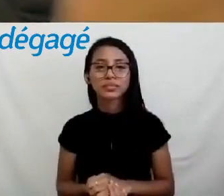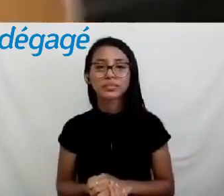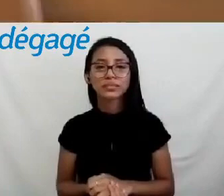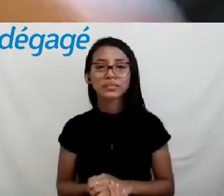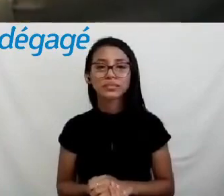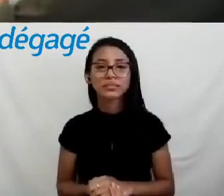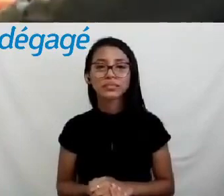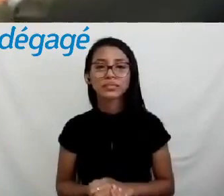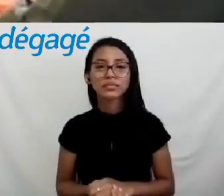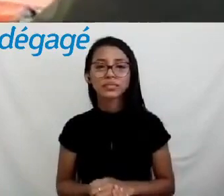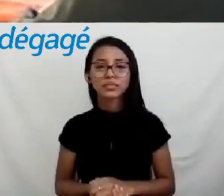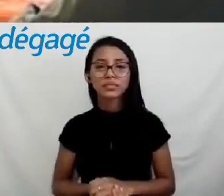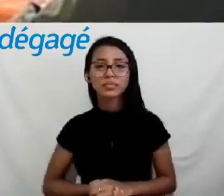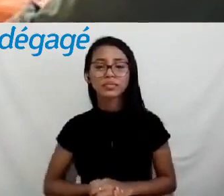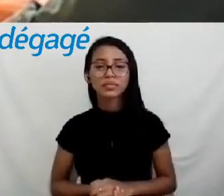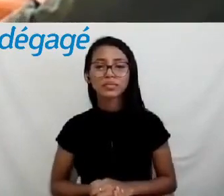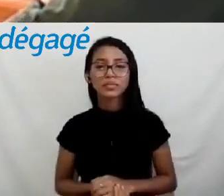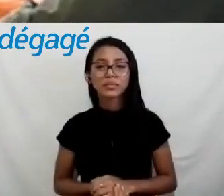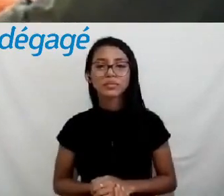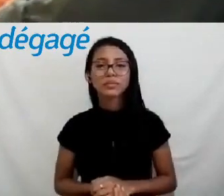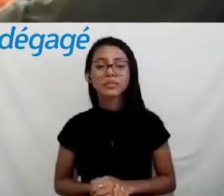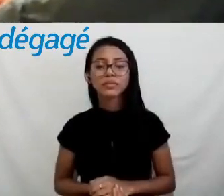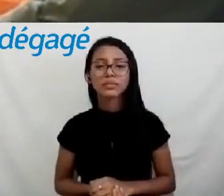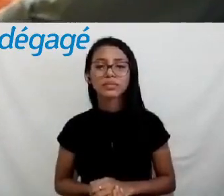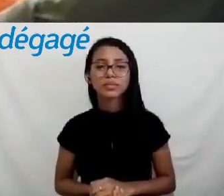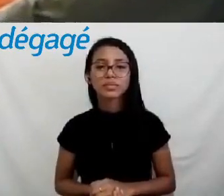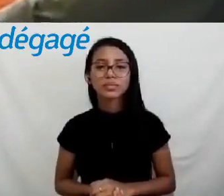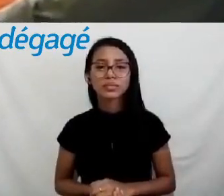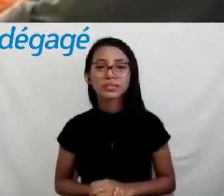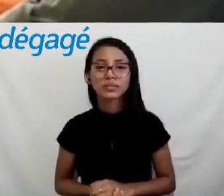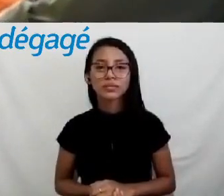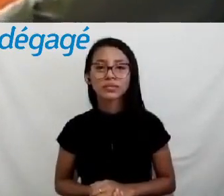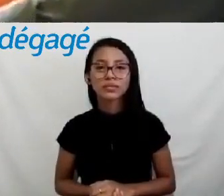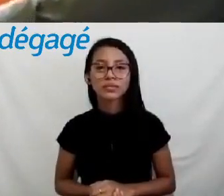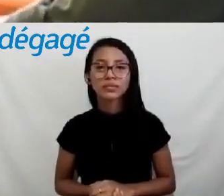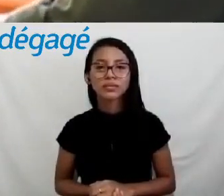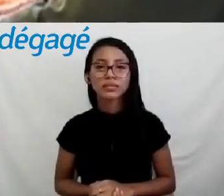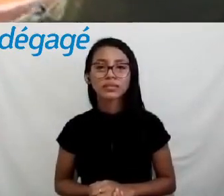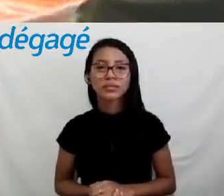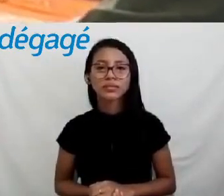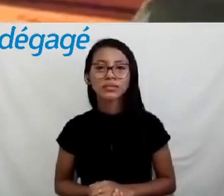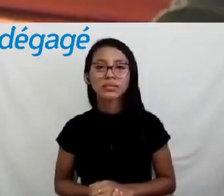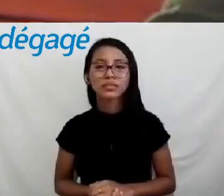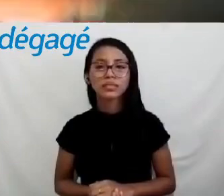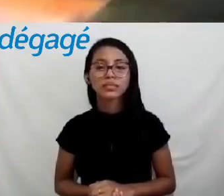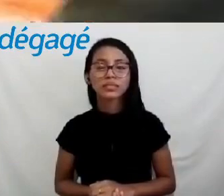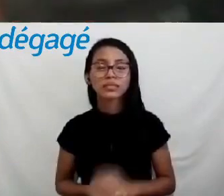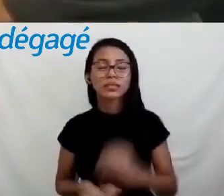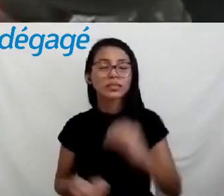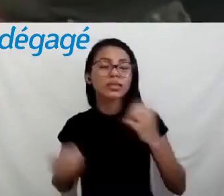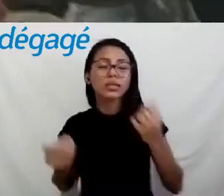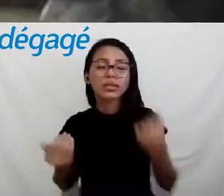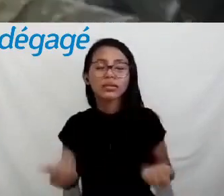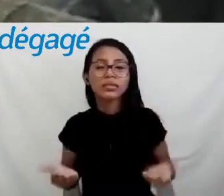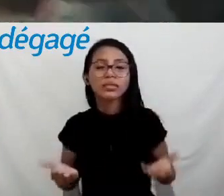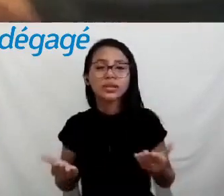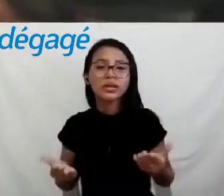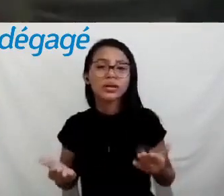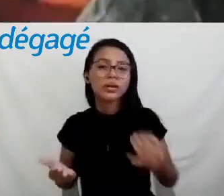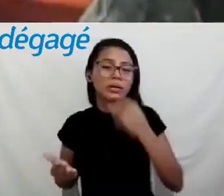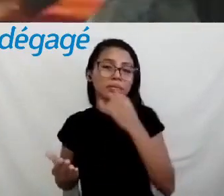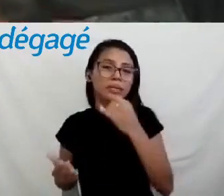a coisa mais difícil, talvez, porque a coisa do jaleco, entre aspas, assim, tem uma coisa de poder no jaleco que eu acho